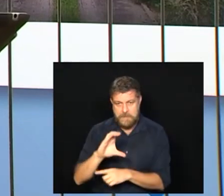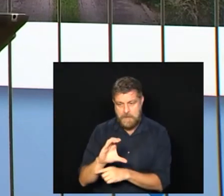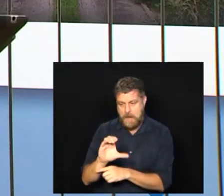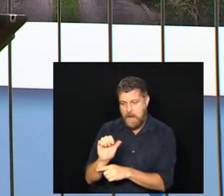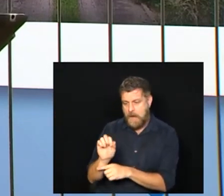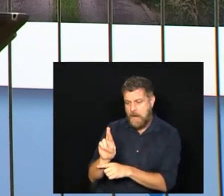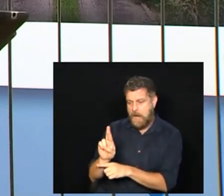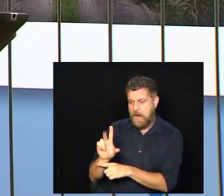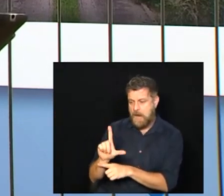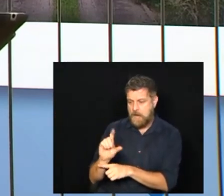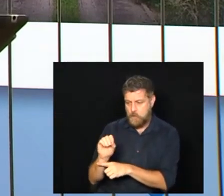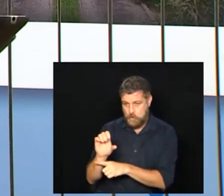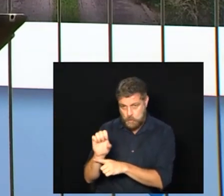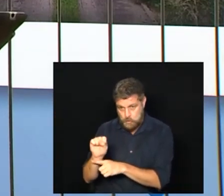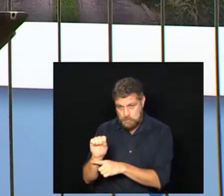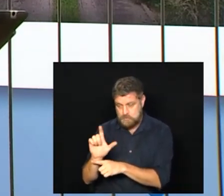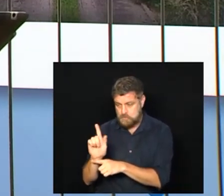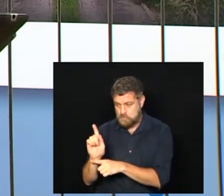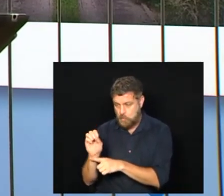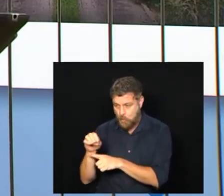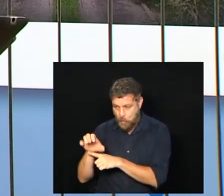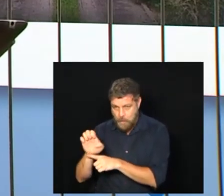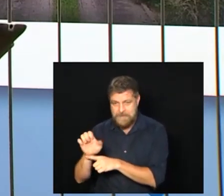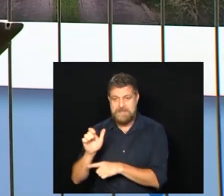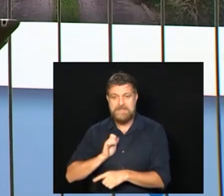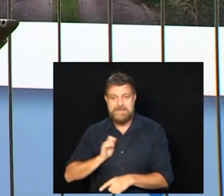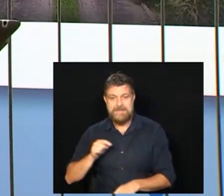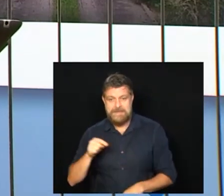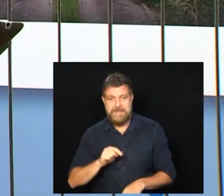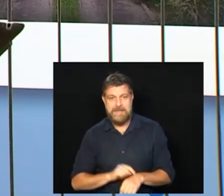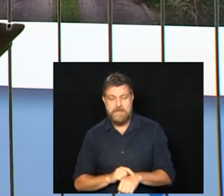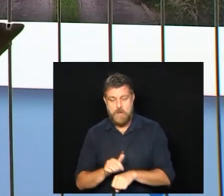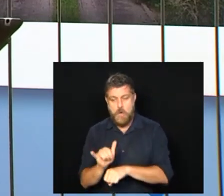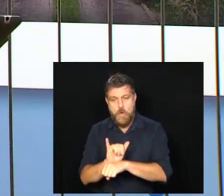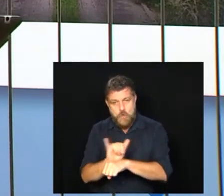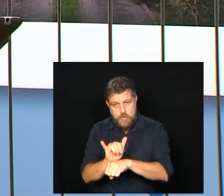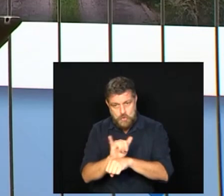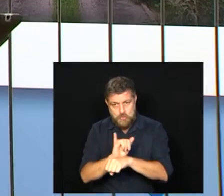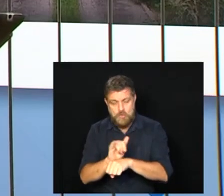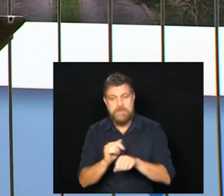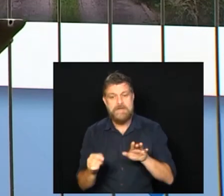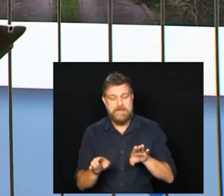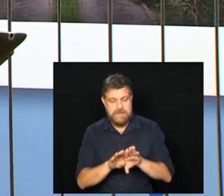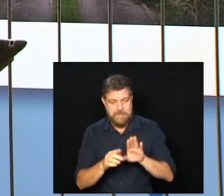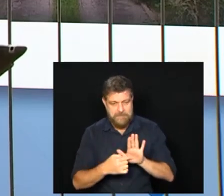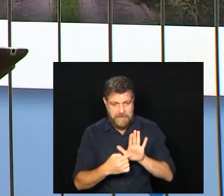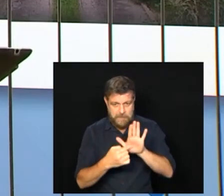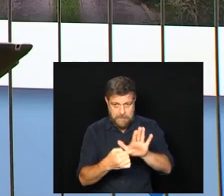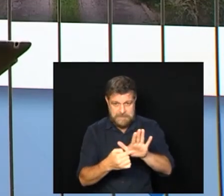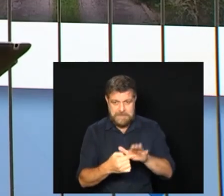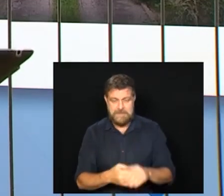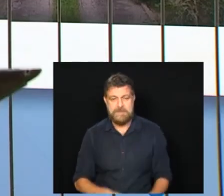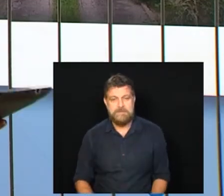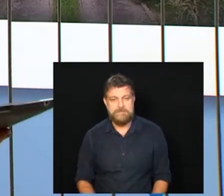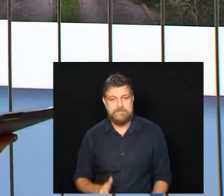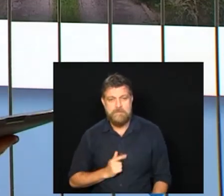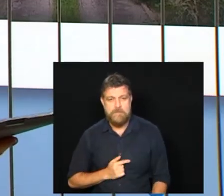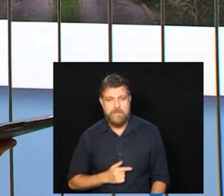TV Câmara Campinas, o YouTube também do Cultura Abraça Campinas vai transmitir o evento. E a gente tem